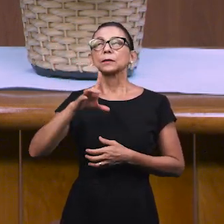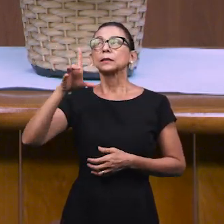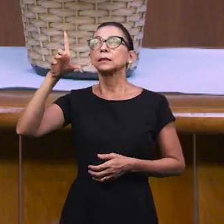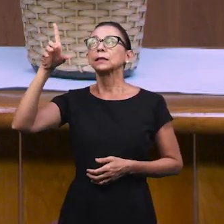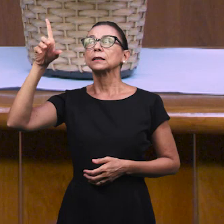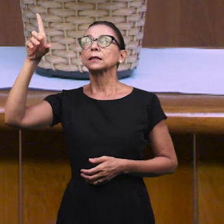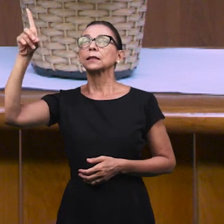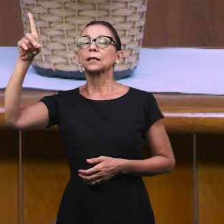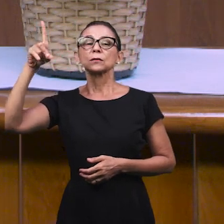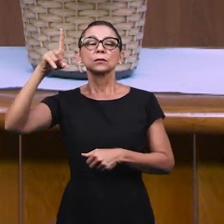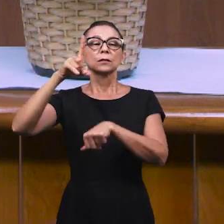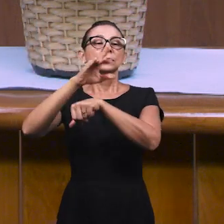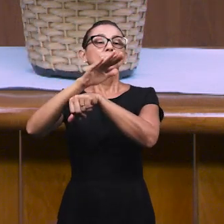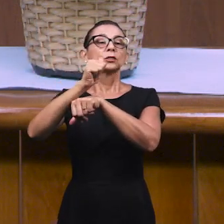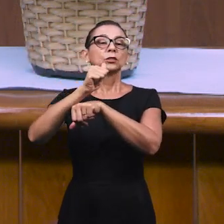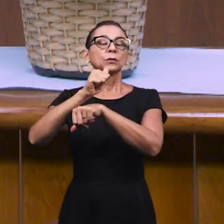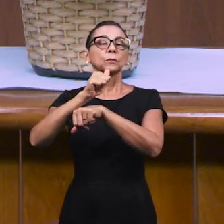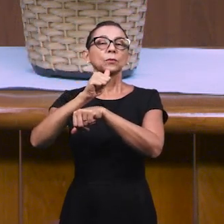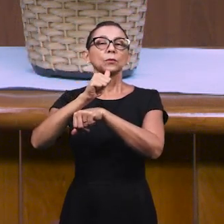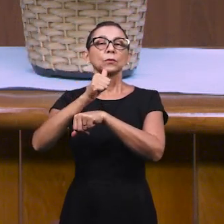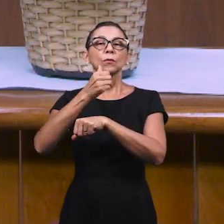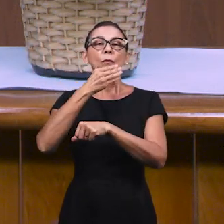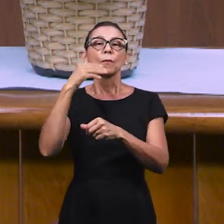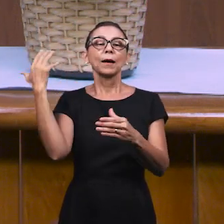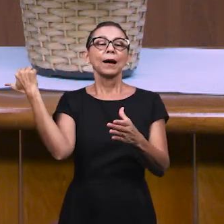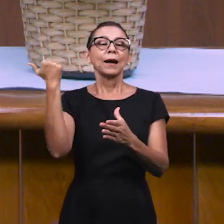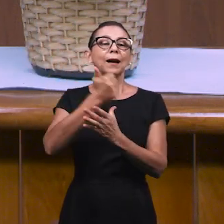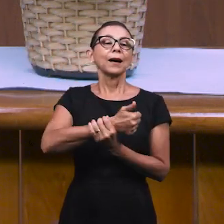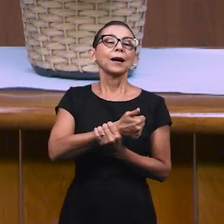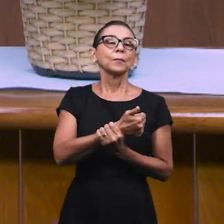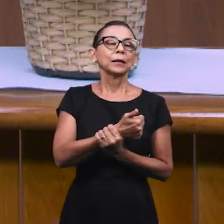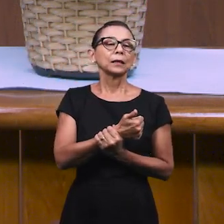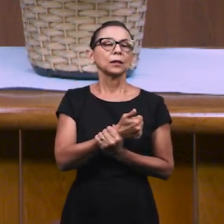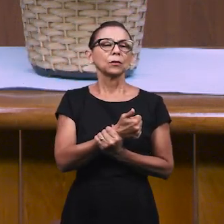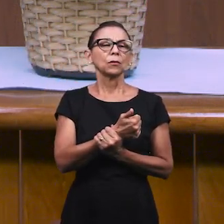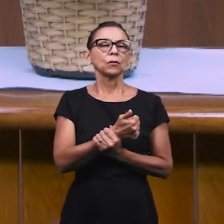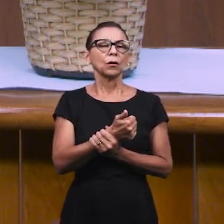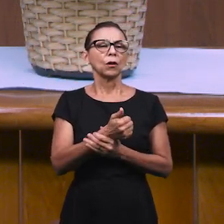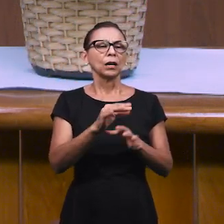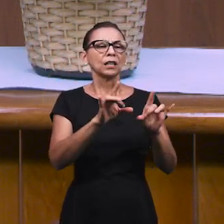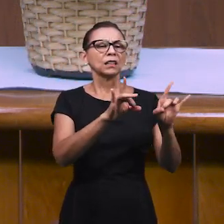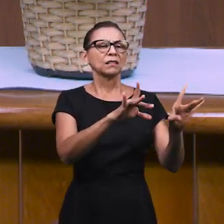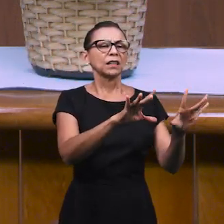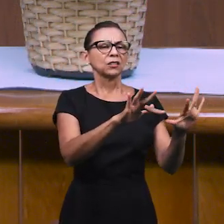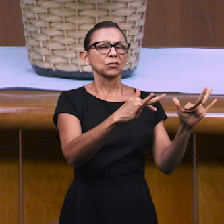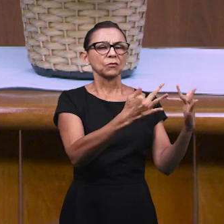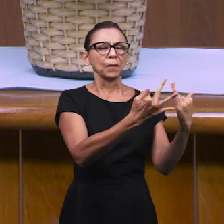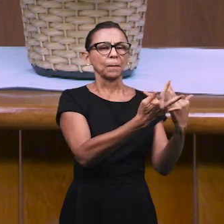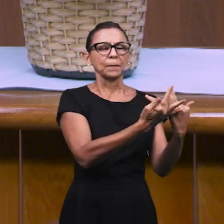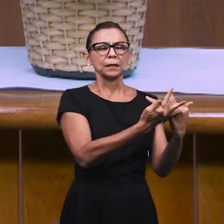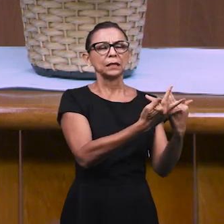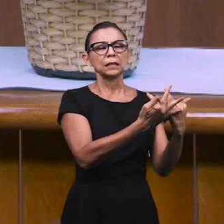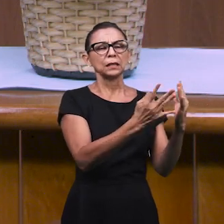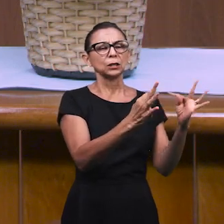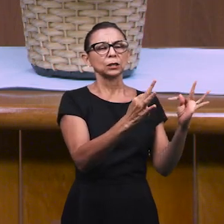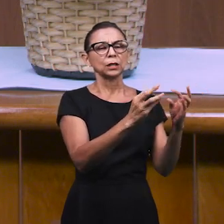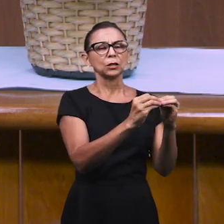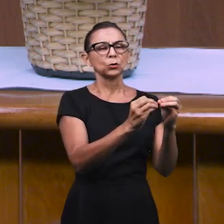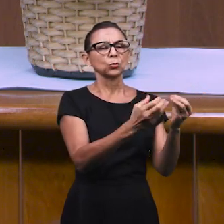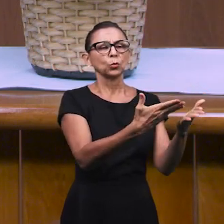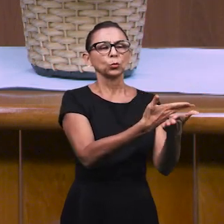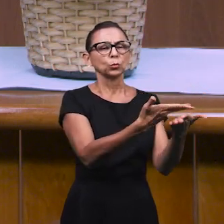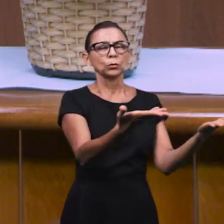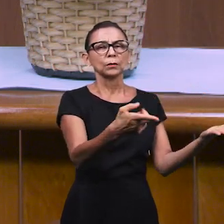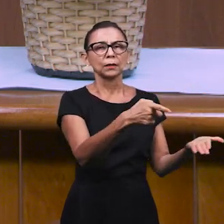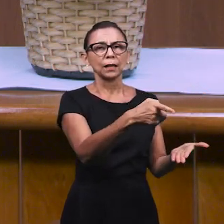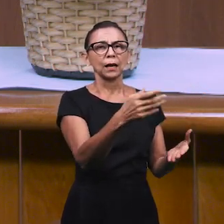chama Abraão, sai da tua terra, da tua parentela. Você vai para uma terra que eu vou te mostrar. Abraão era rico, era um homem bem estabelecido, era um